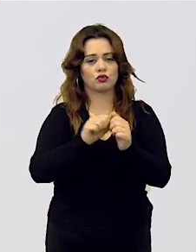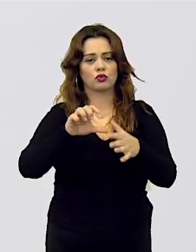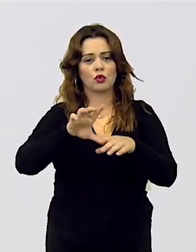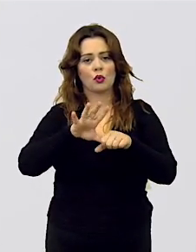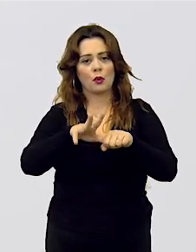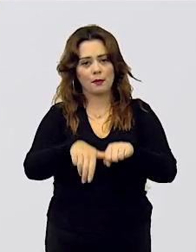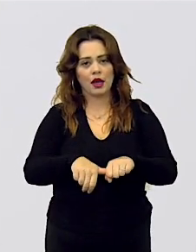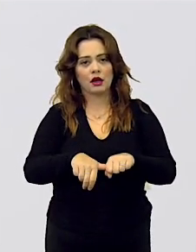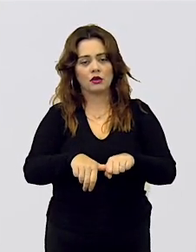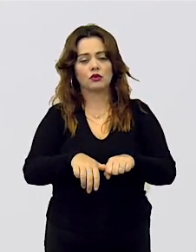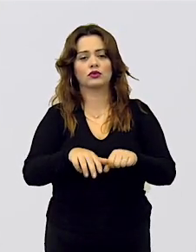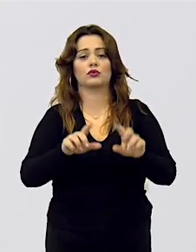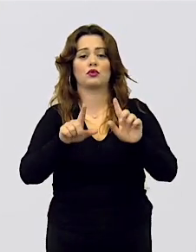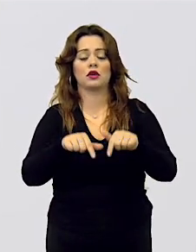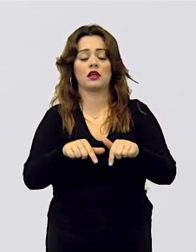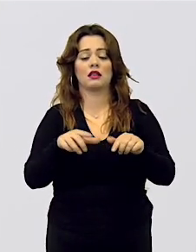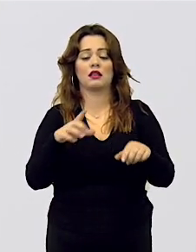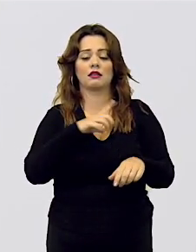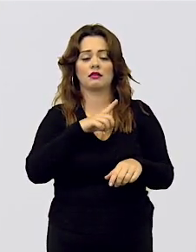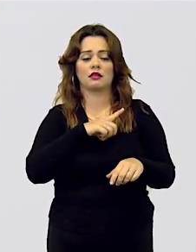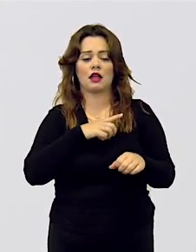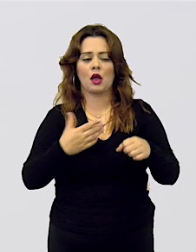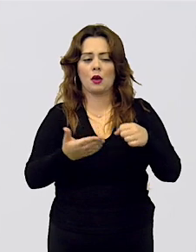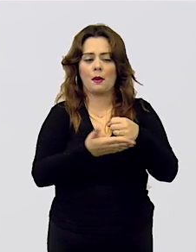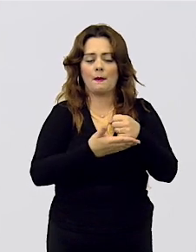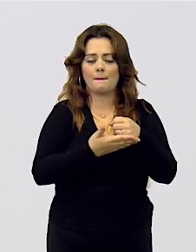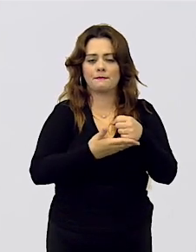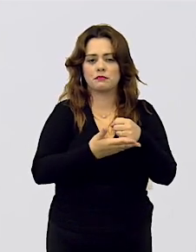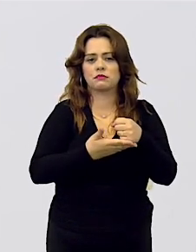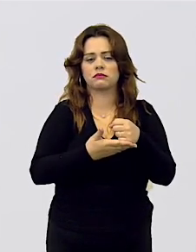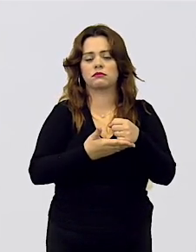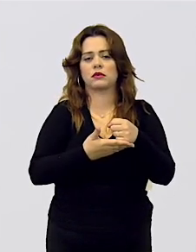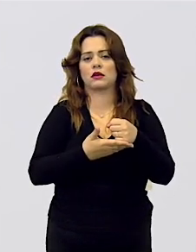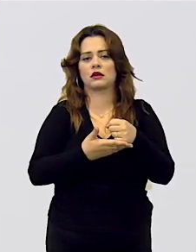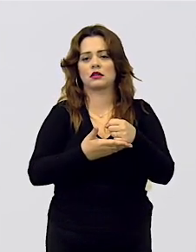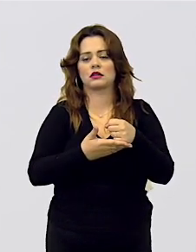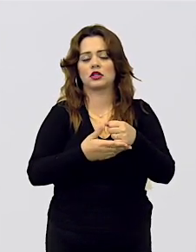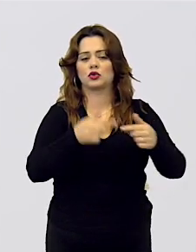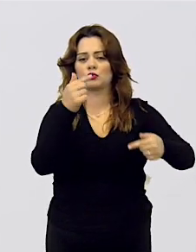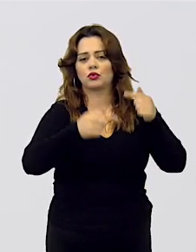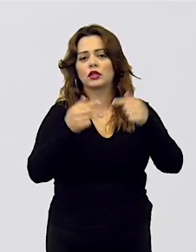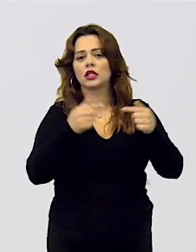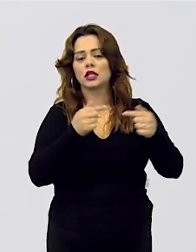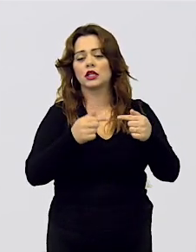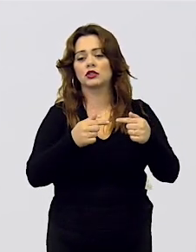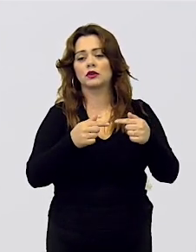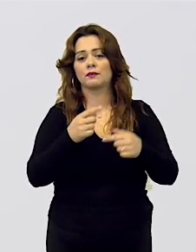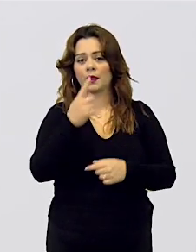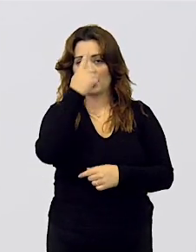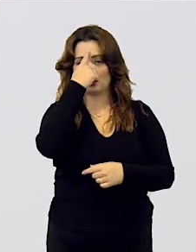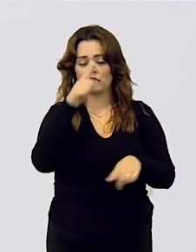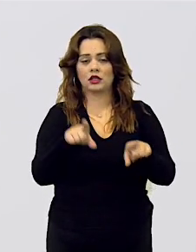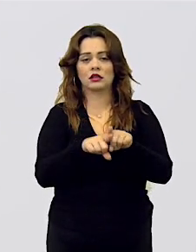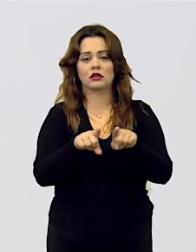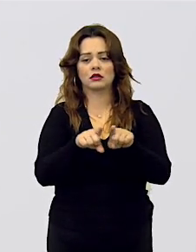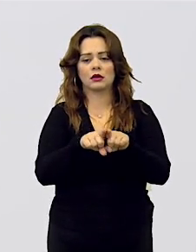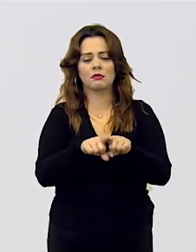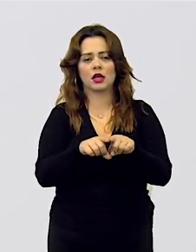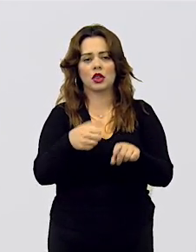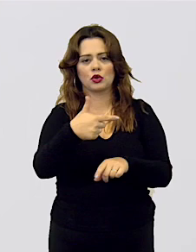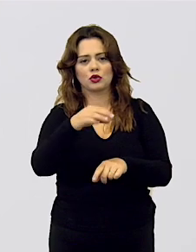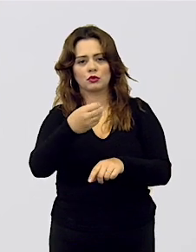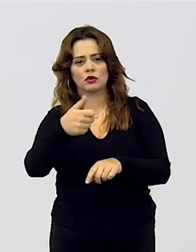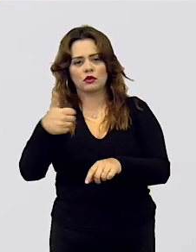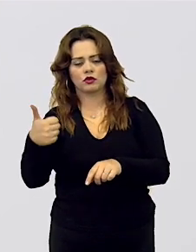concluídas e em fase de revisão jurídica dos instrumentos com a Indonésia já concluímos o diálogo exploratório em